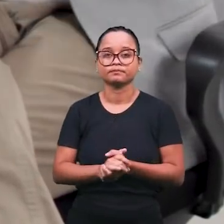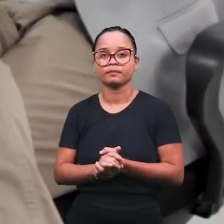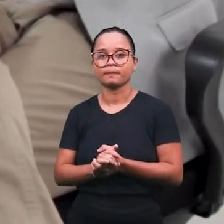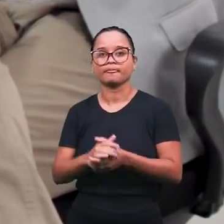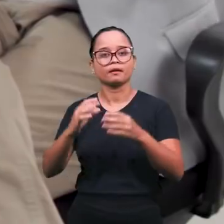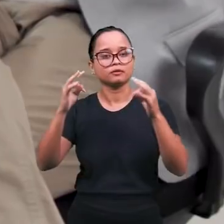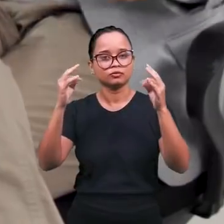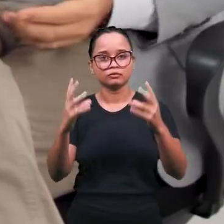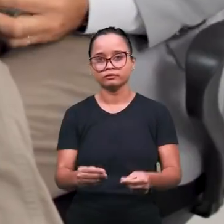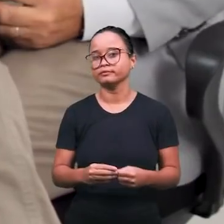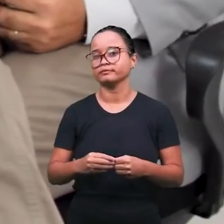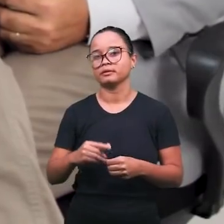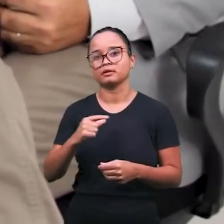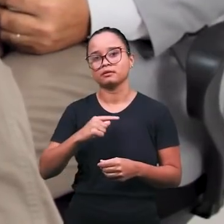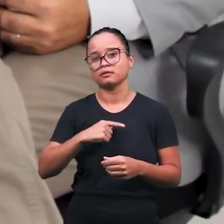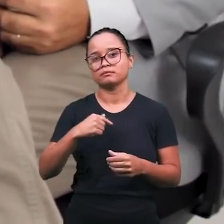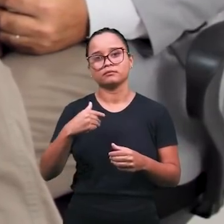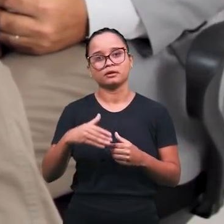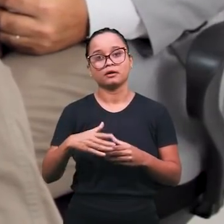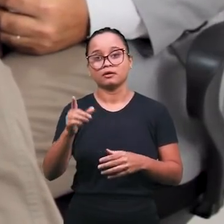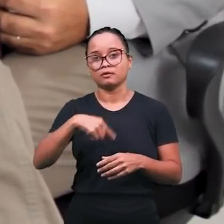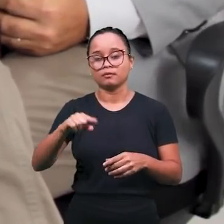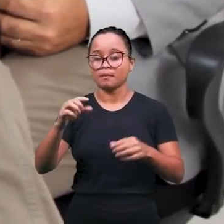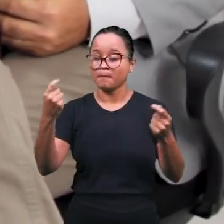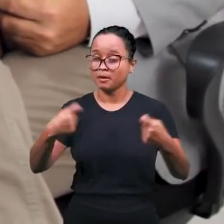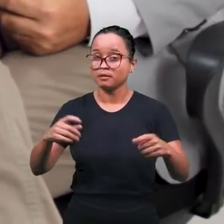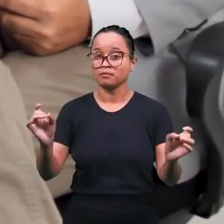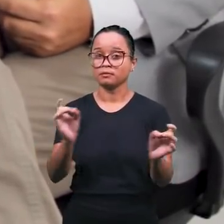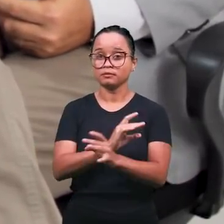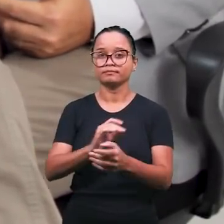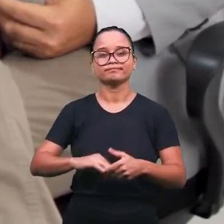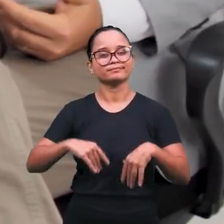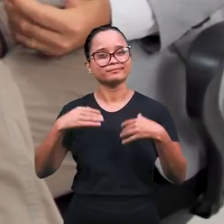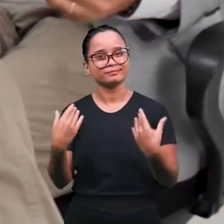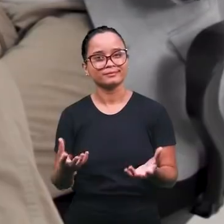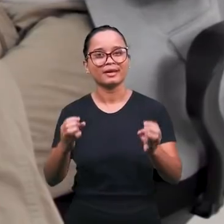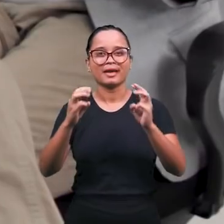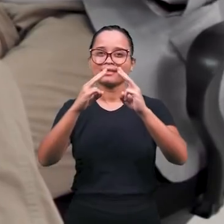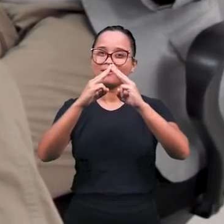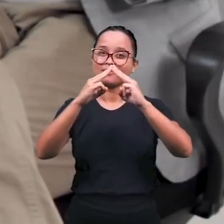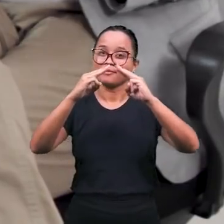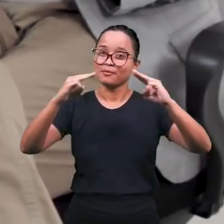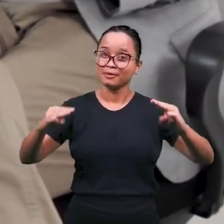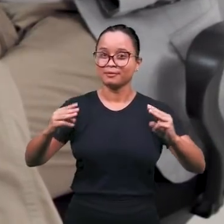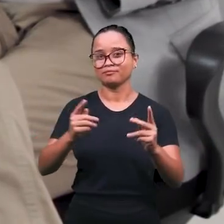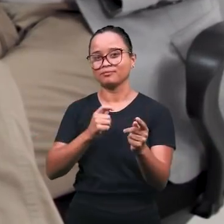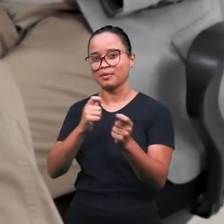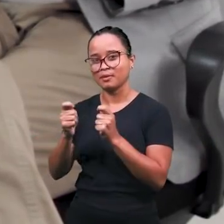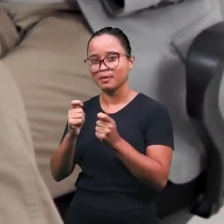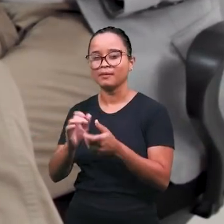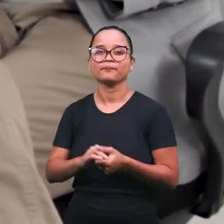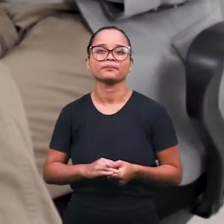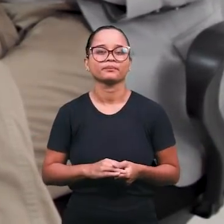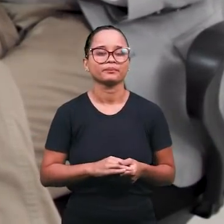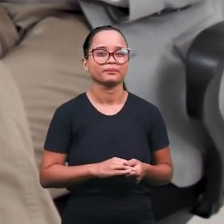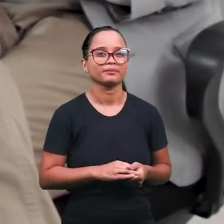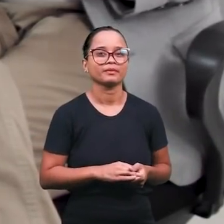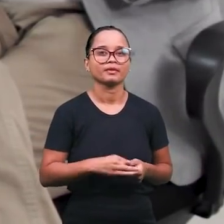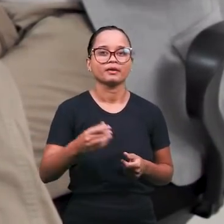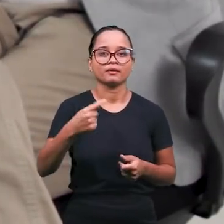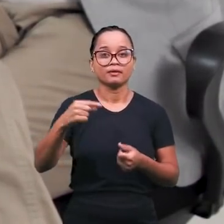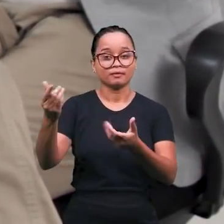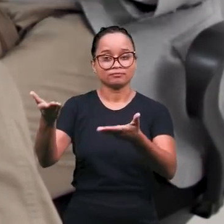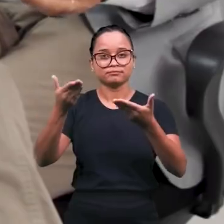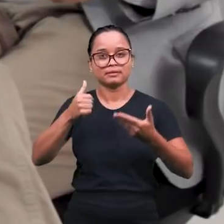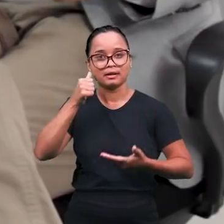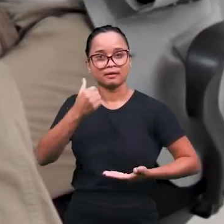mídias. E com o que vier pela frente. E o que vier pela frente. Nós temos que estar preparados. Muito bem. Esse é o Manaim News. Nós recebemos hoje aqui